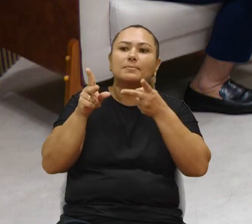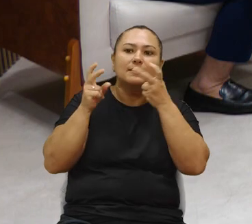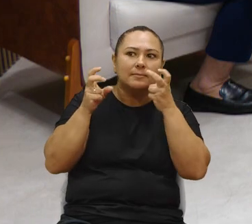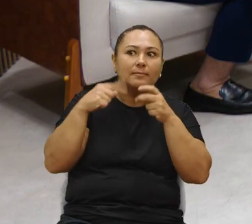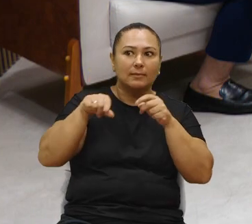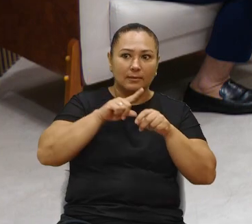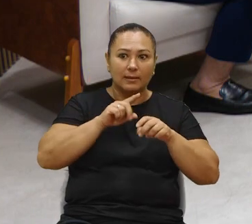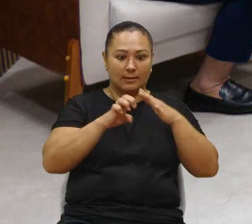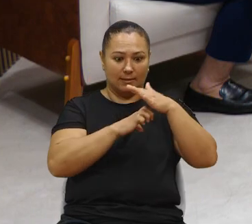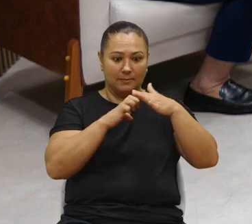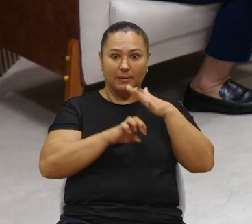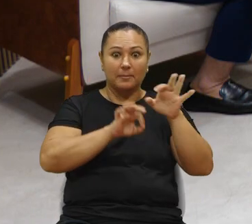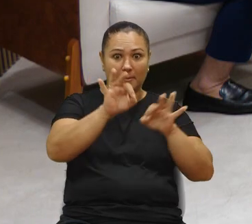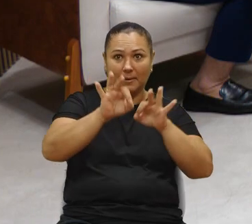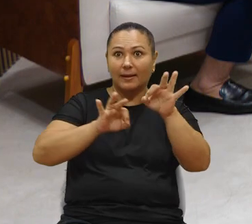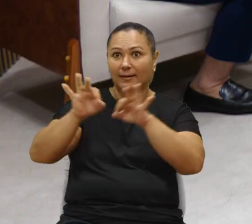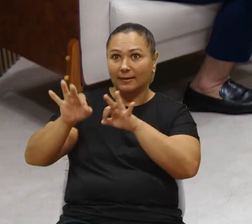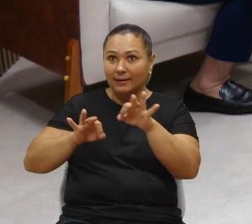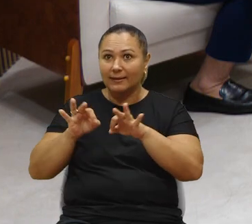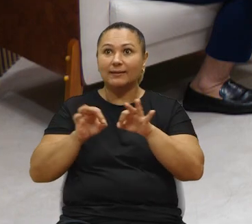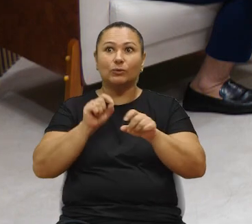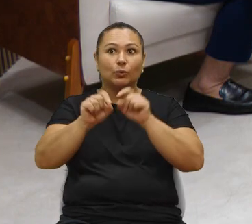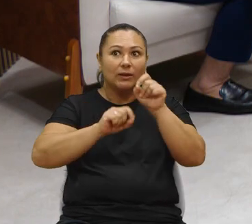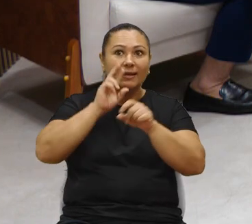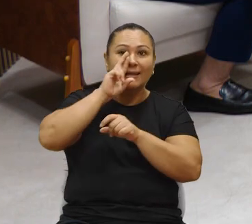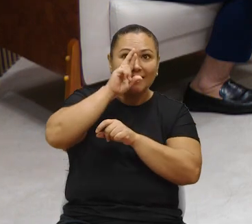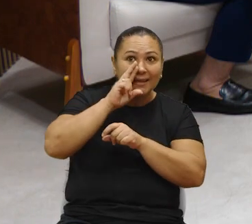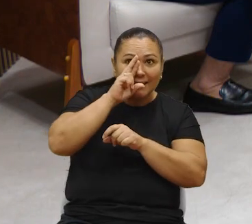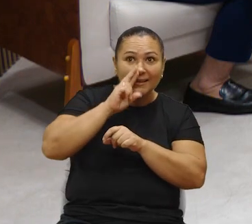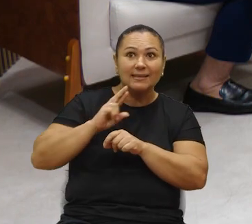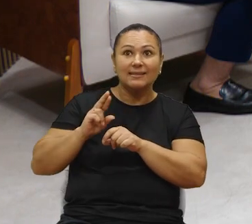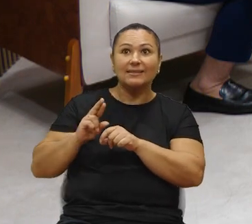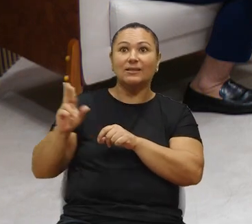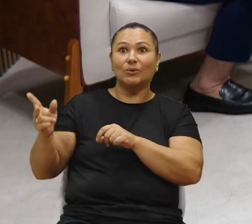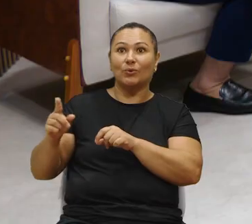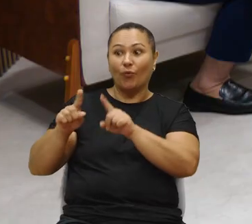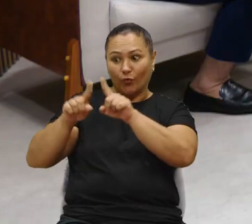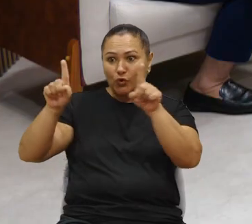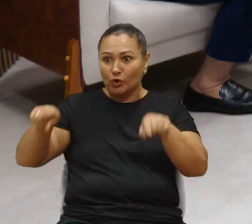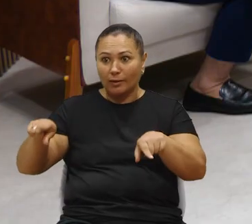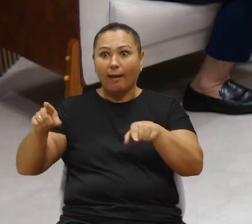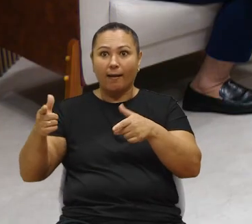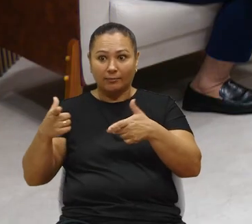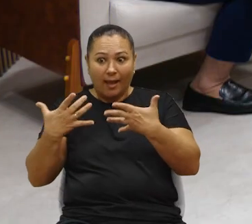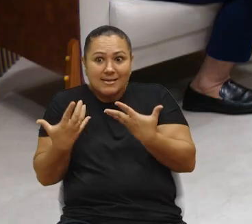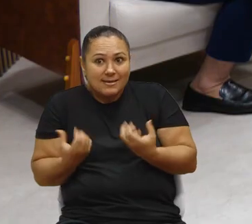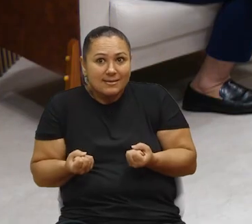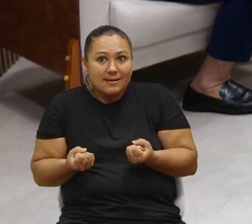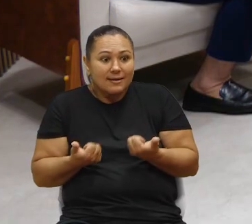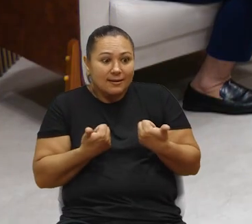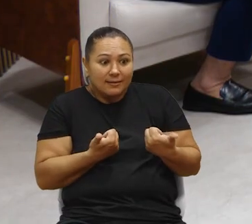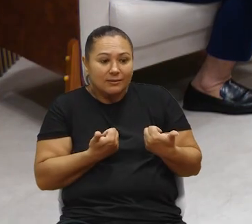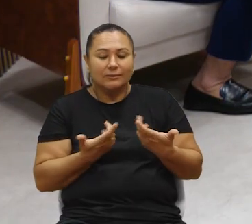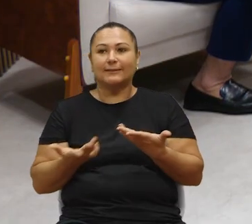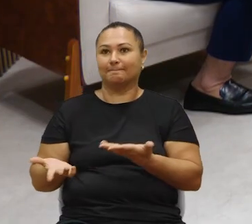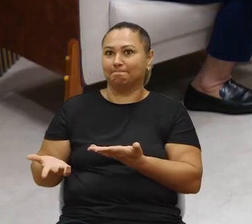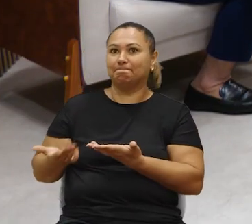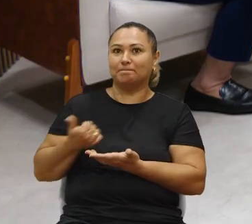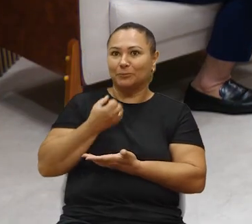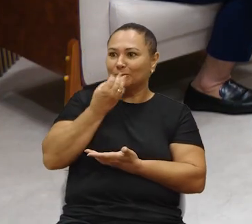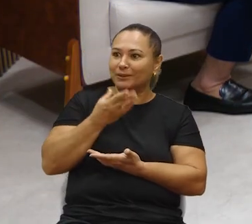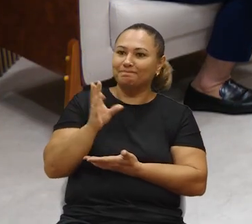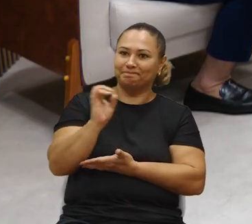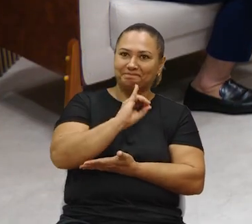estão preparando esses planos de gerenciamento de riscos? O trabalhador está sendo parceiro nessa história? Muito